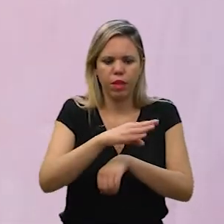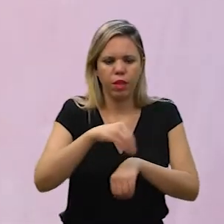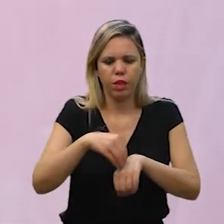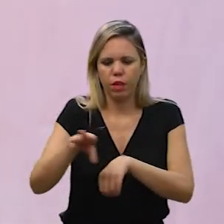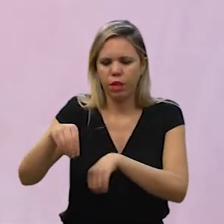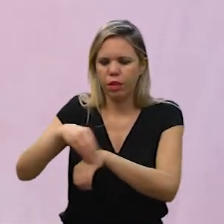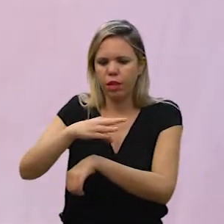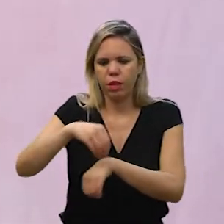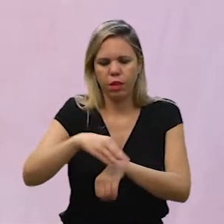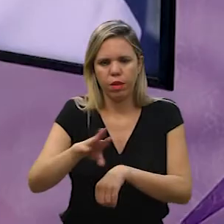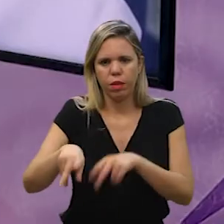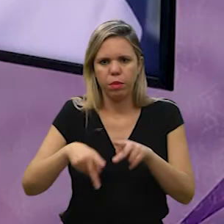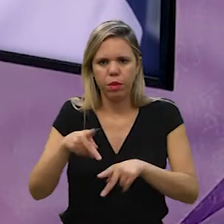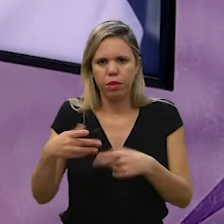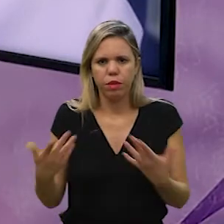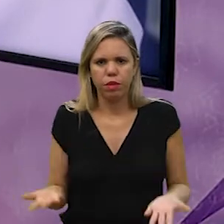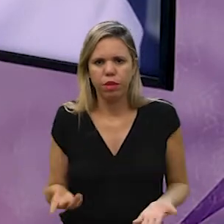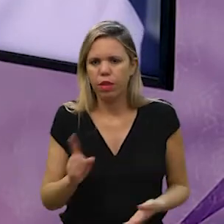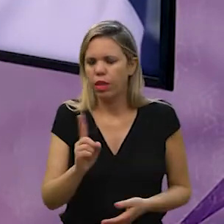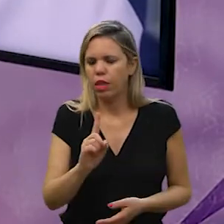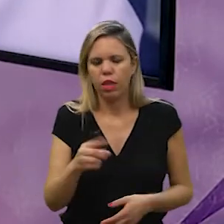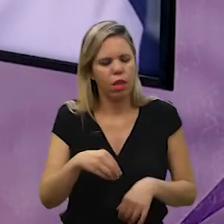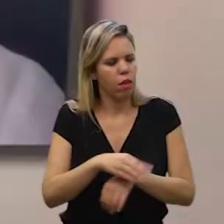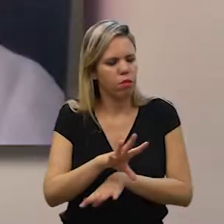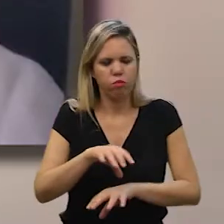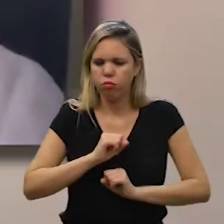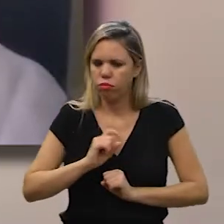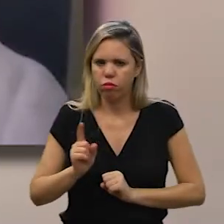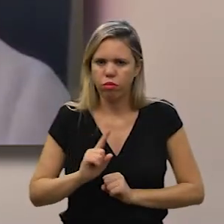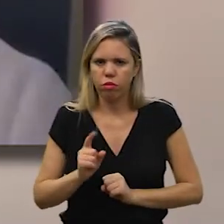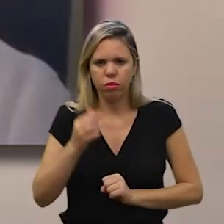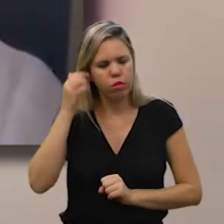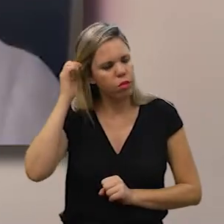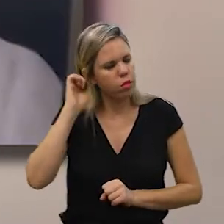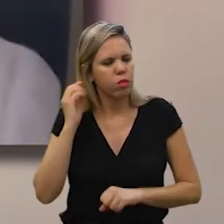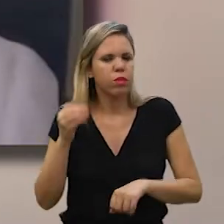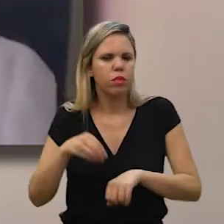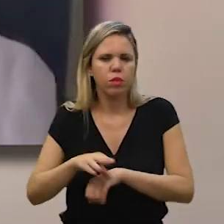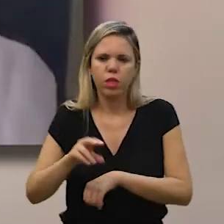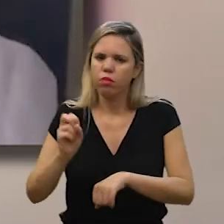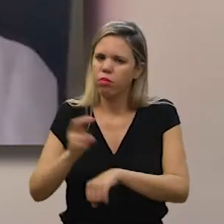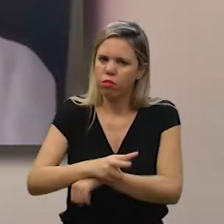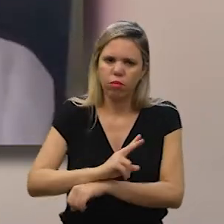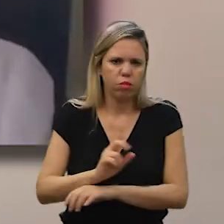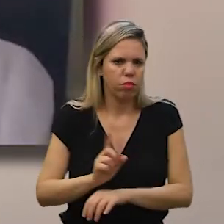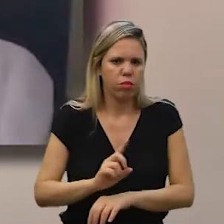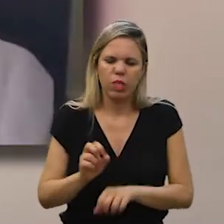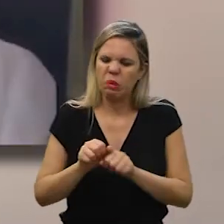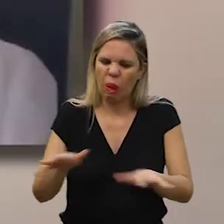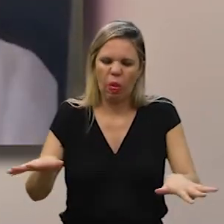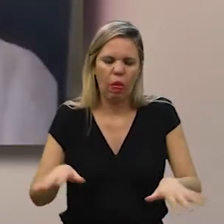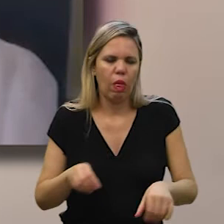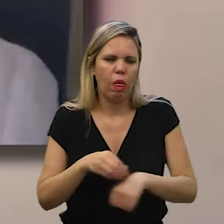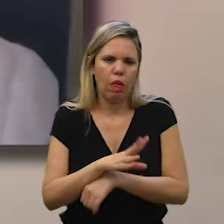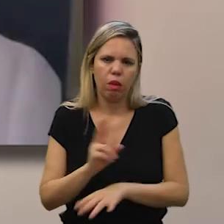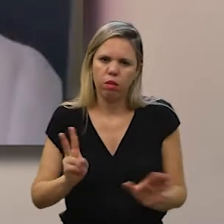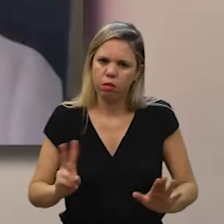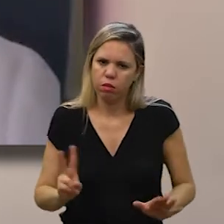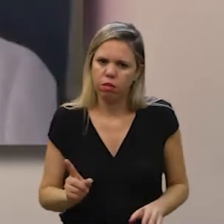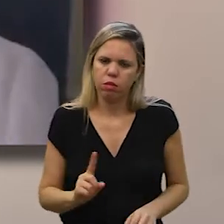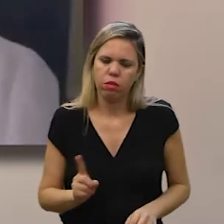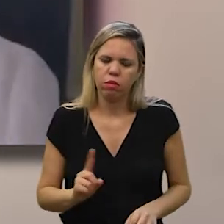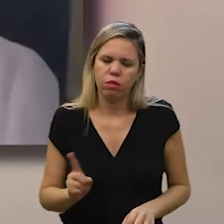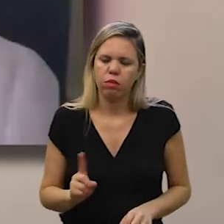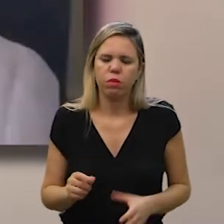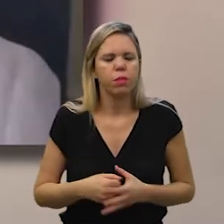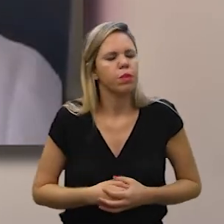uma pessoa, para outra? De uma pessoa para outra? Não. Elas não são contagiosas, né? Elas não